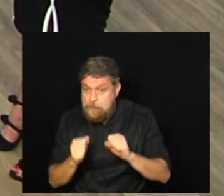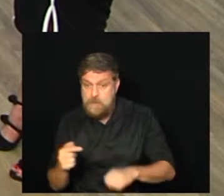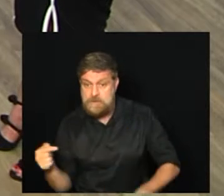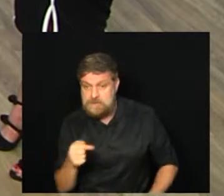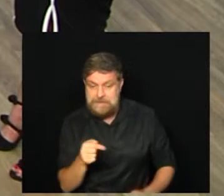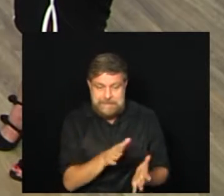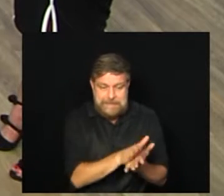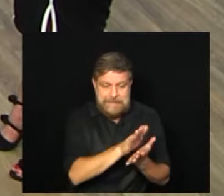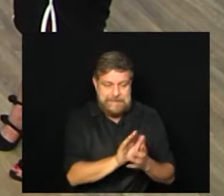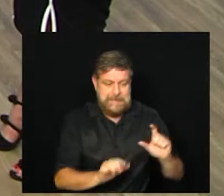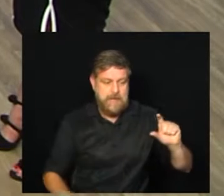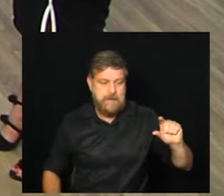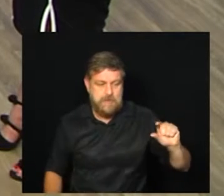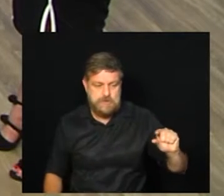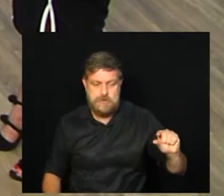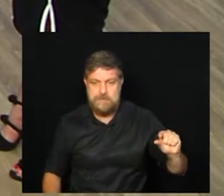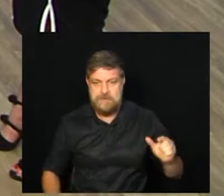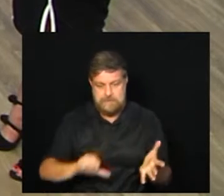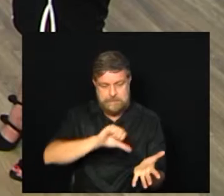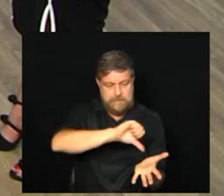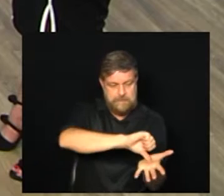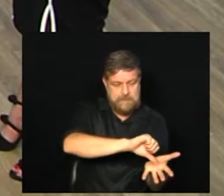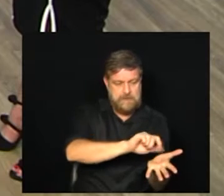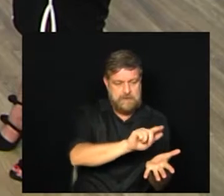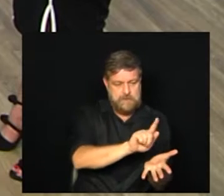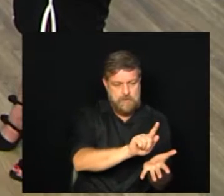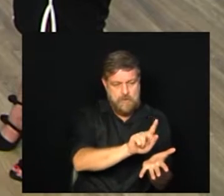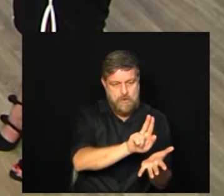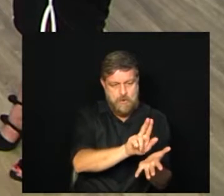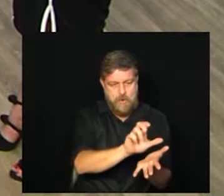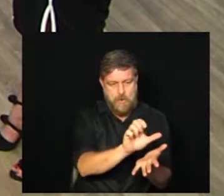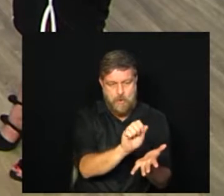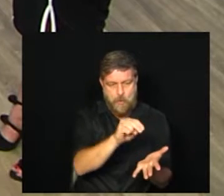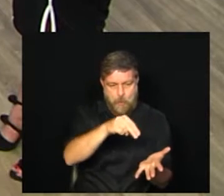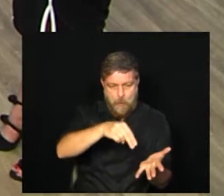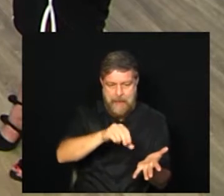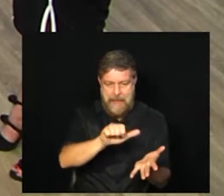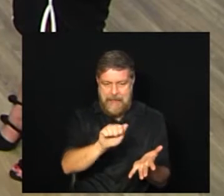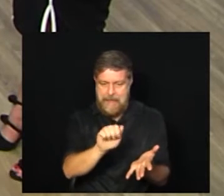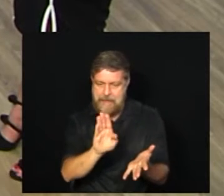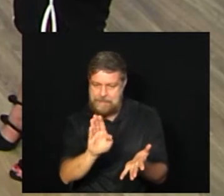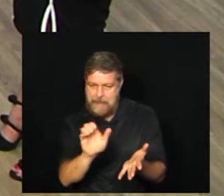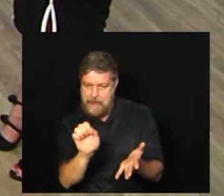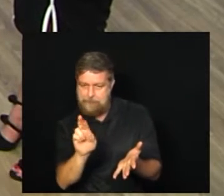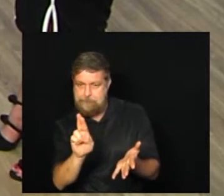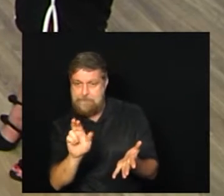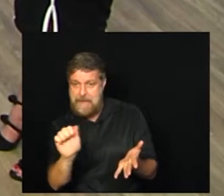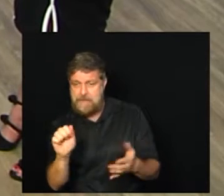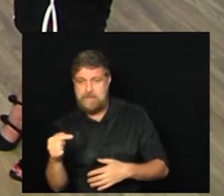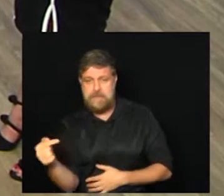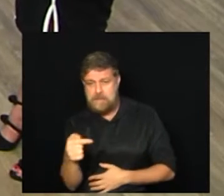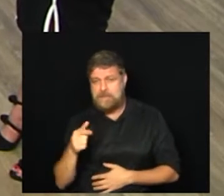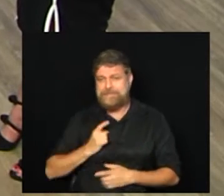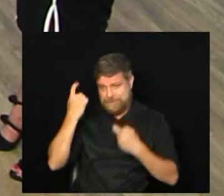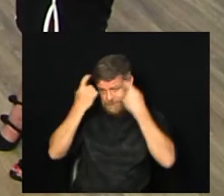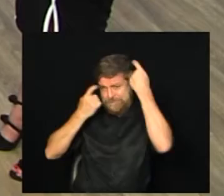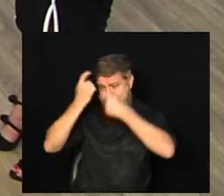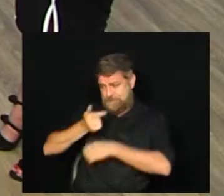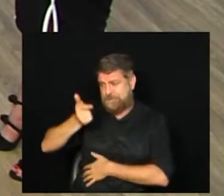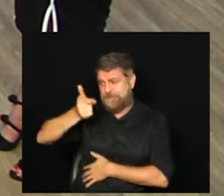doses sobrantes no CIS Guanabara. A gente fala bastante aqui sobre Covid-19, mas nós temos outras